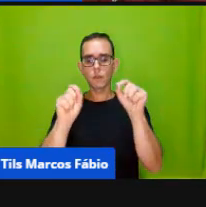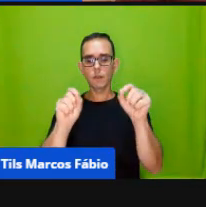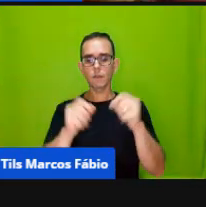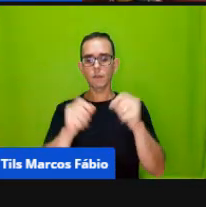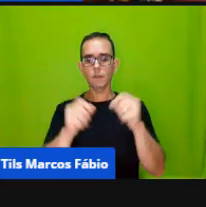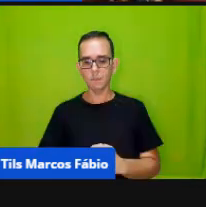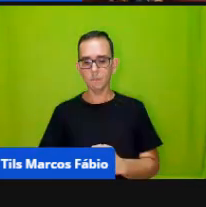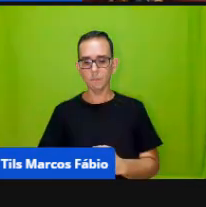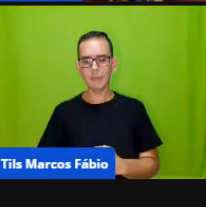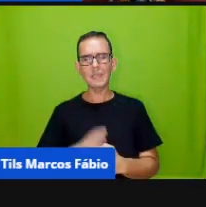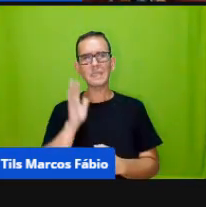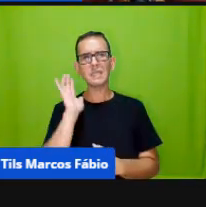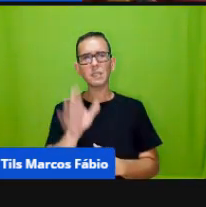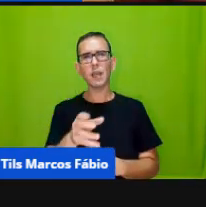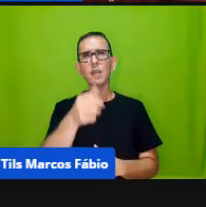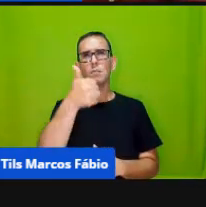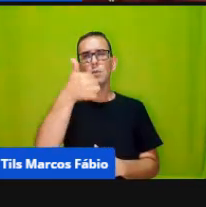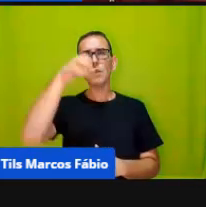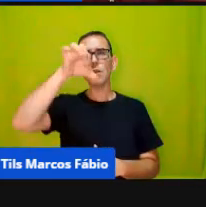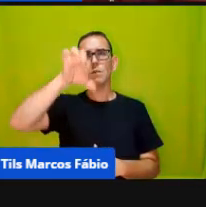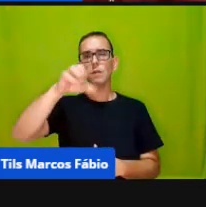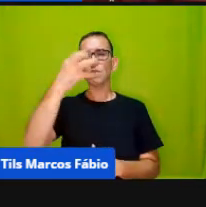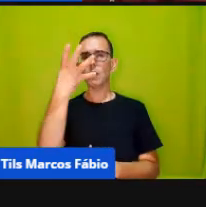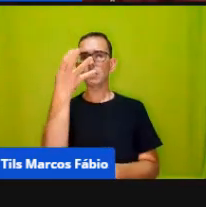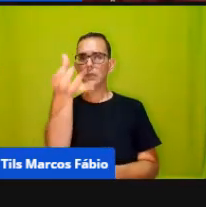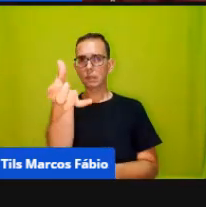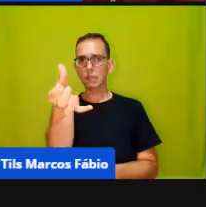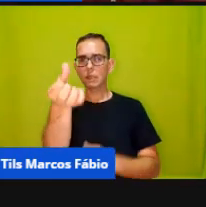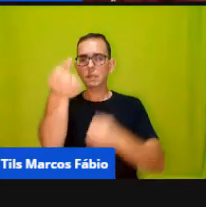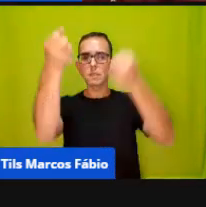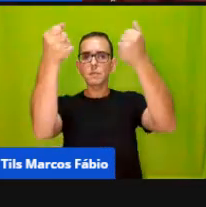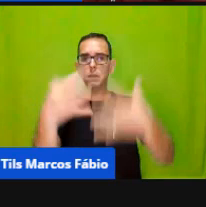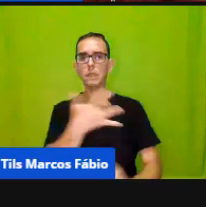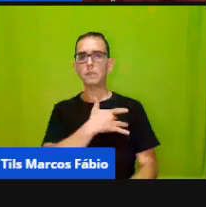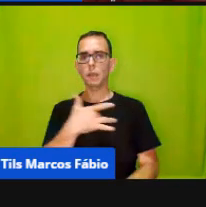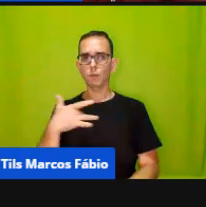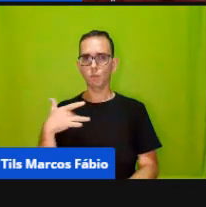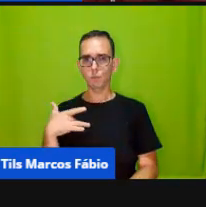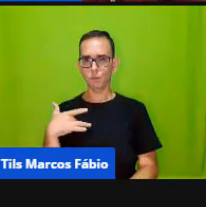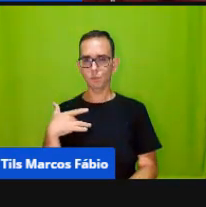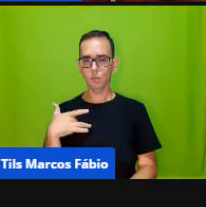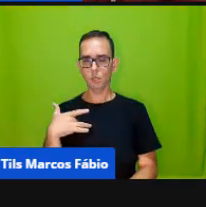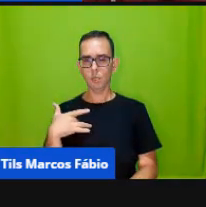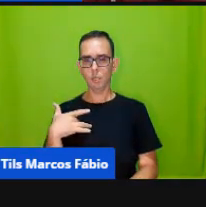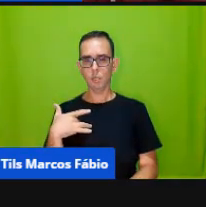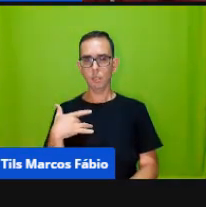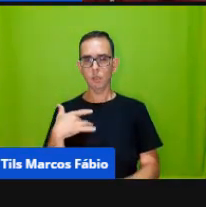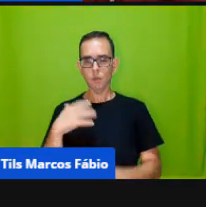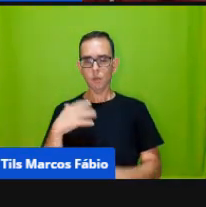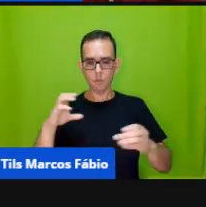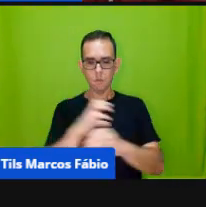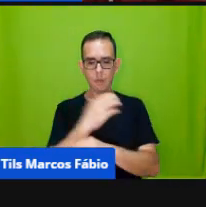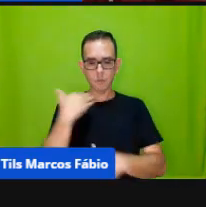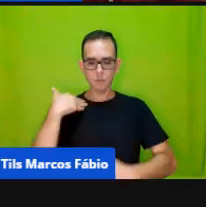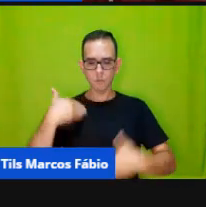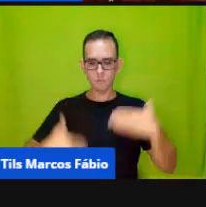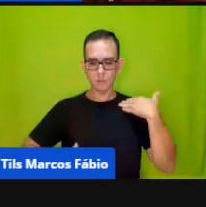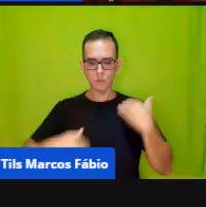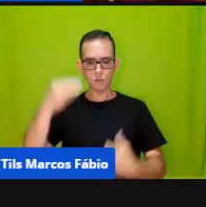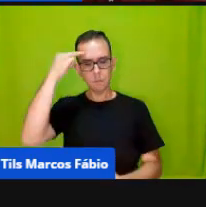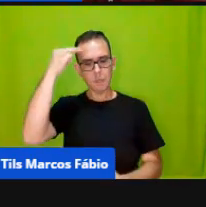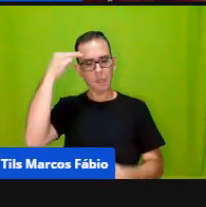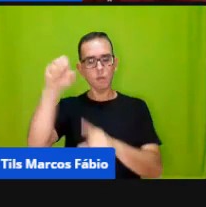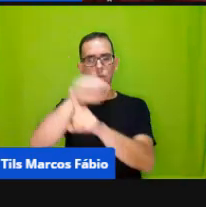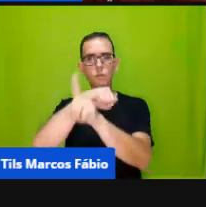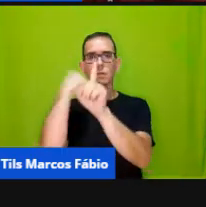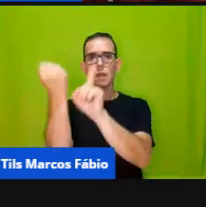já lá em 46, né, define saúde como um completo bem-estar físico, mental e social,